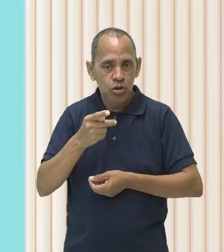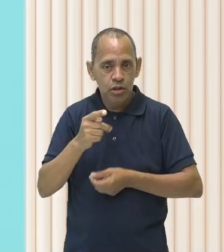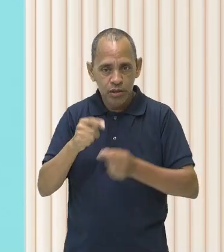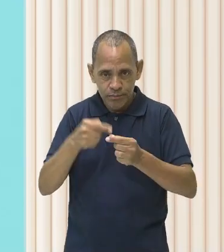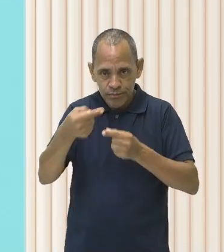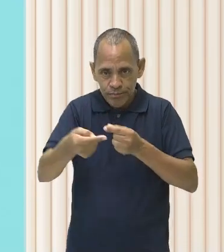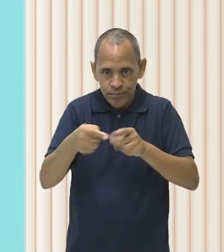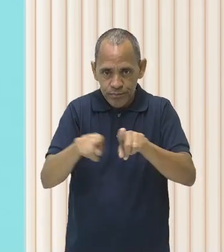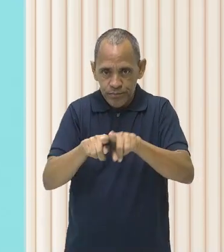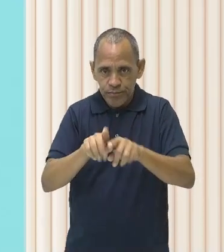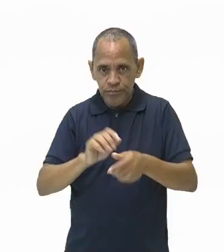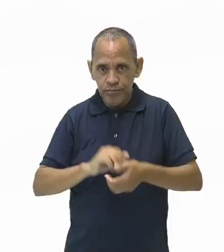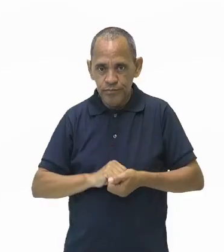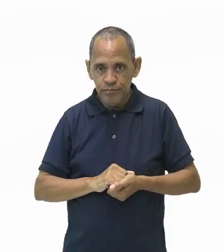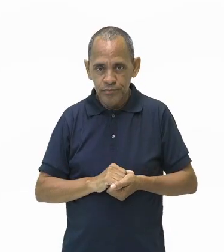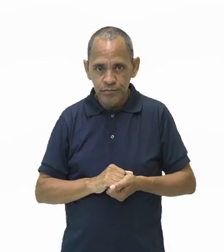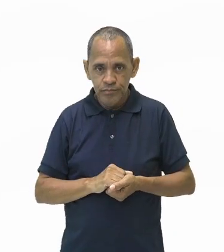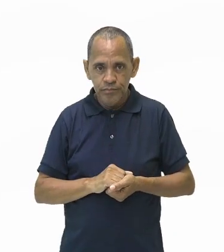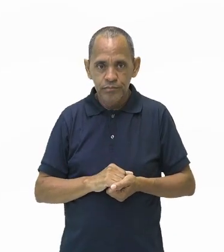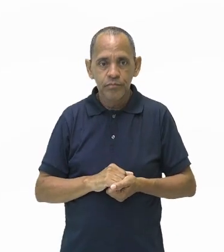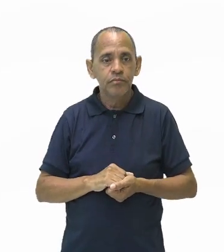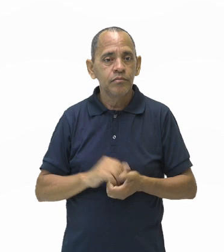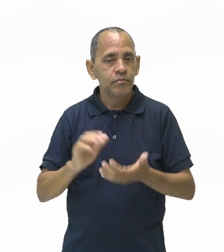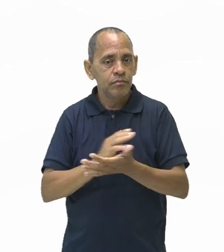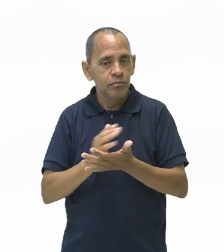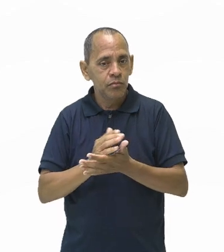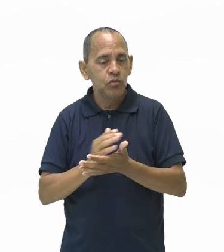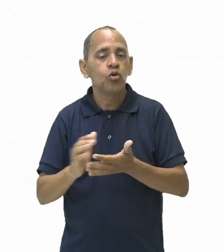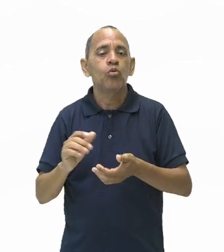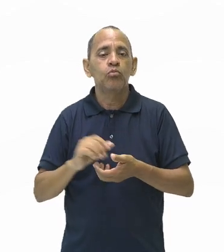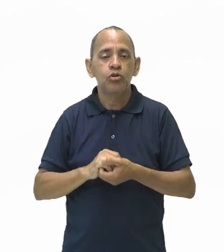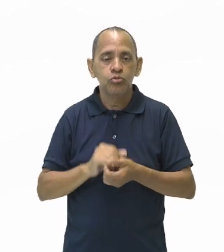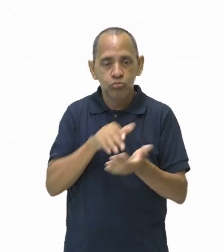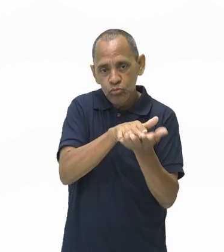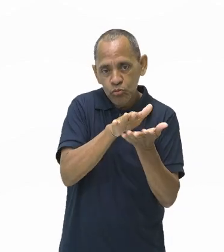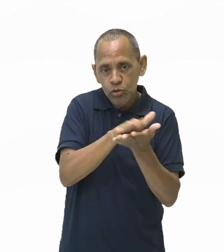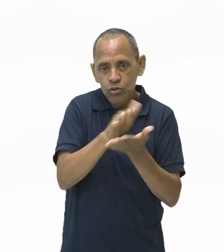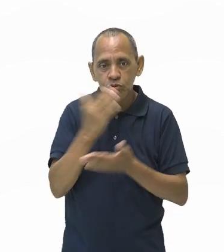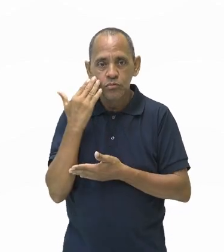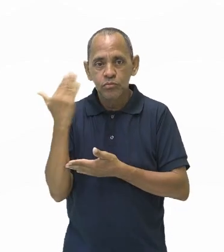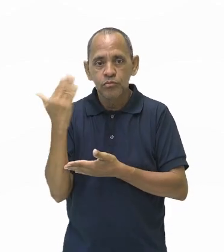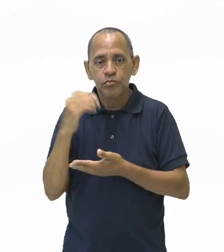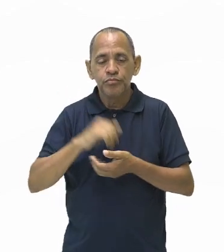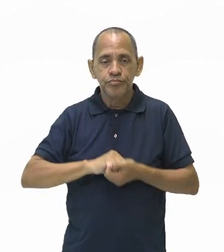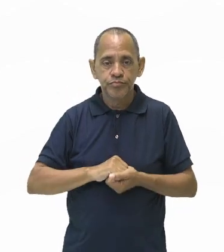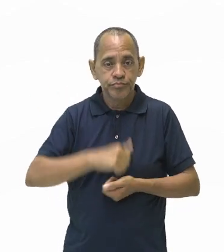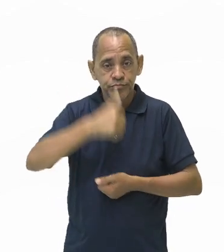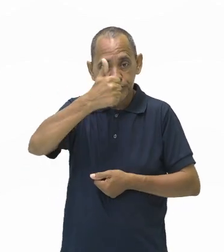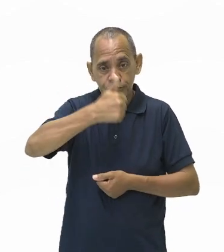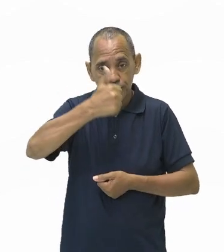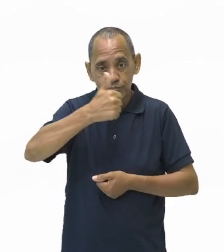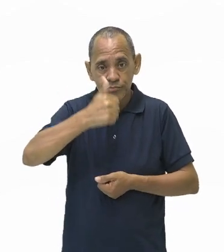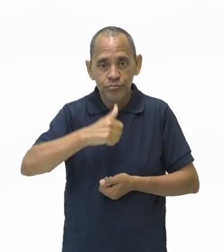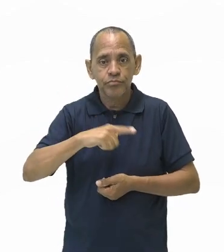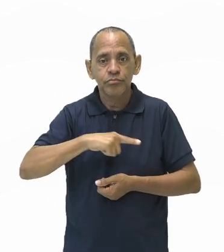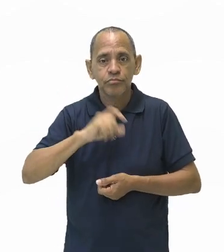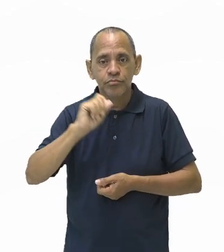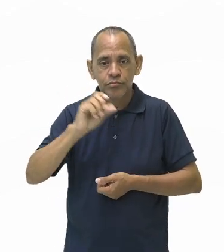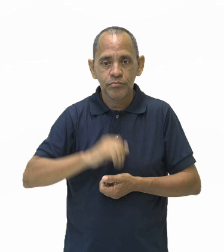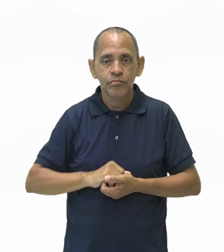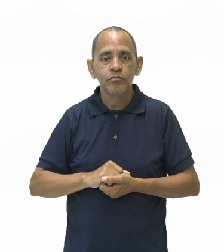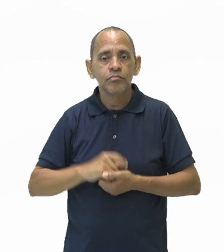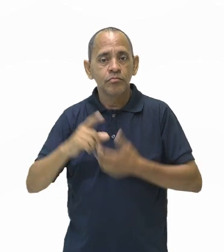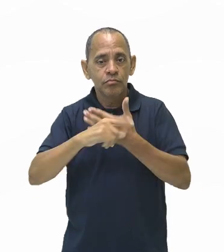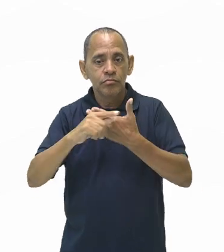certo? Vamos conhecer algumas obras dela, por nome, né? Então, vamos lá. A primeira obra que nós temos de Clarice Lispector